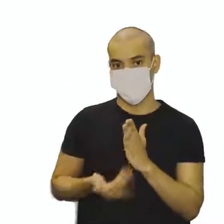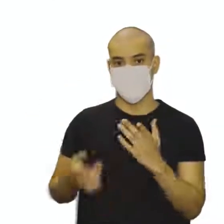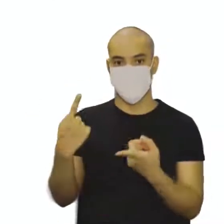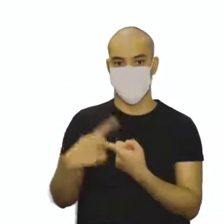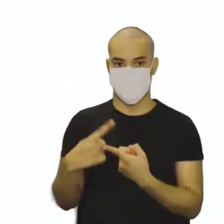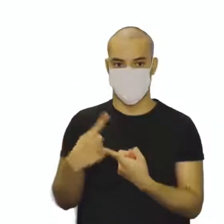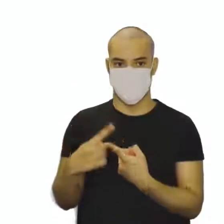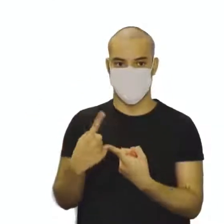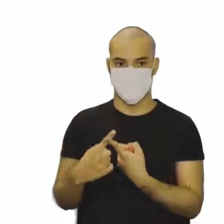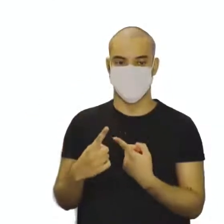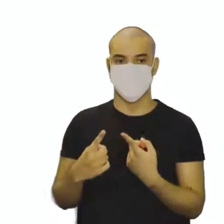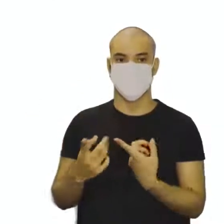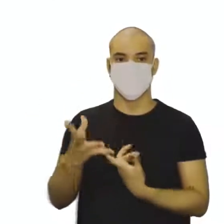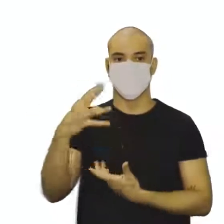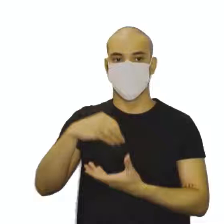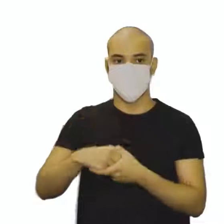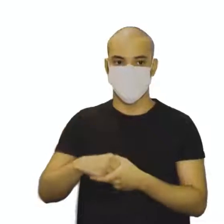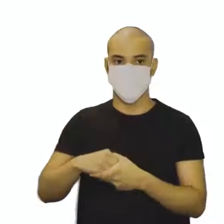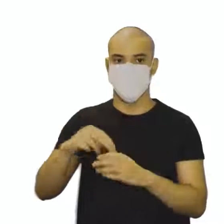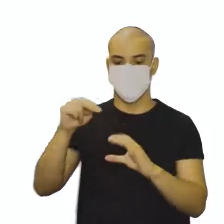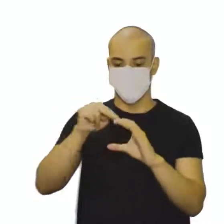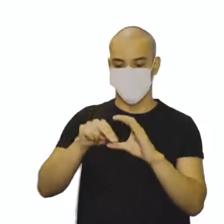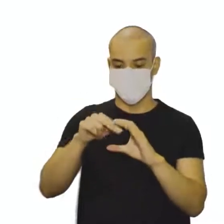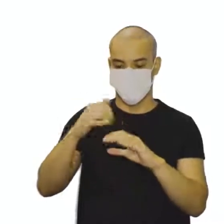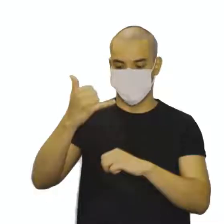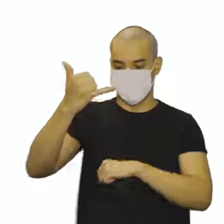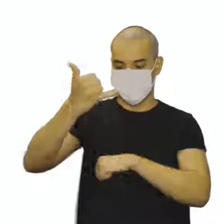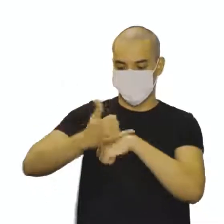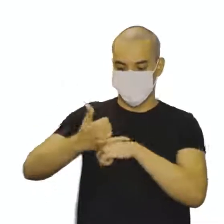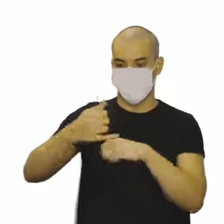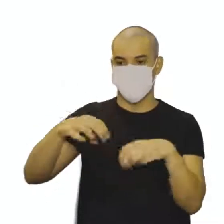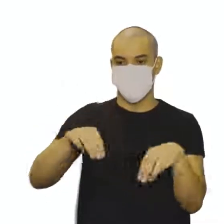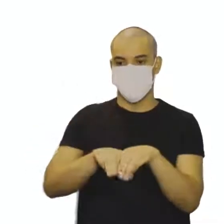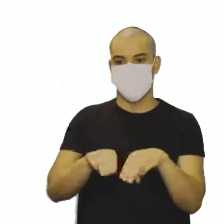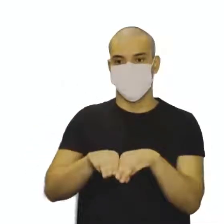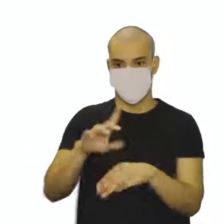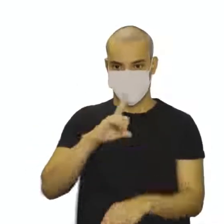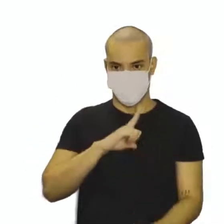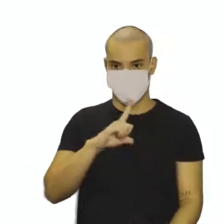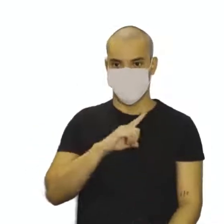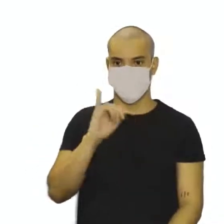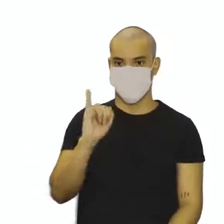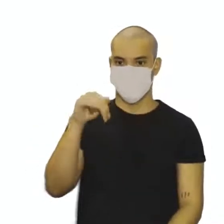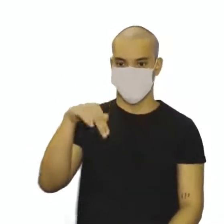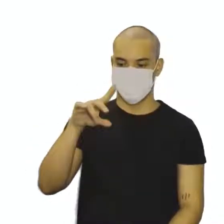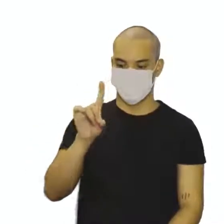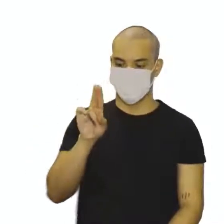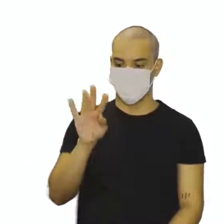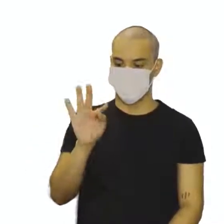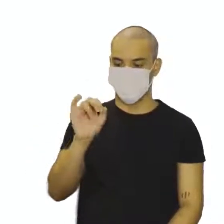o indutor de núcleo ferromagnético, ele tem uma indutância